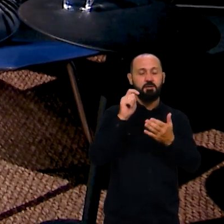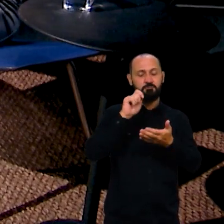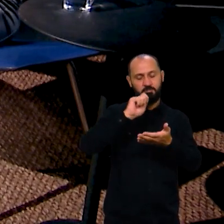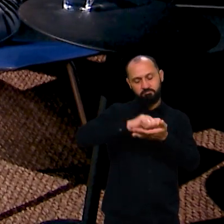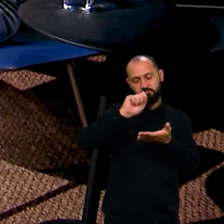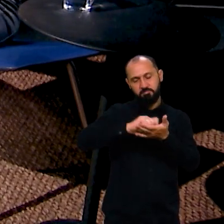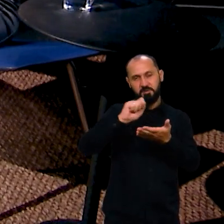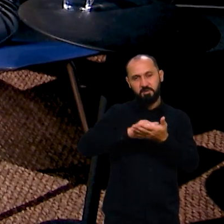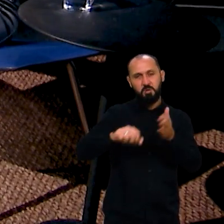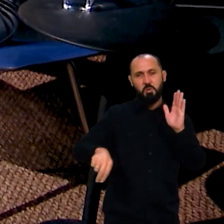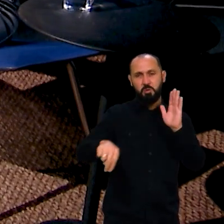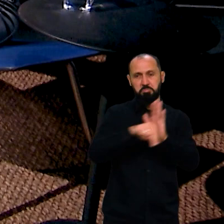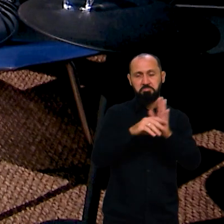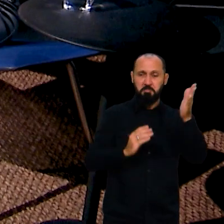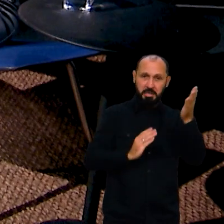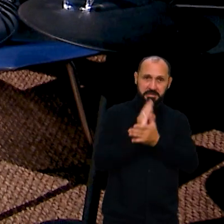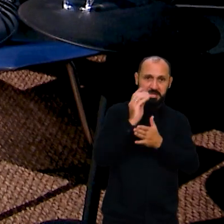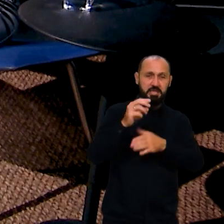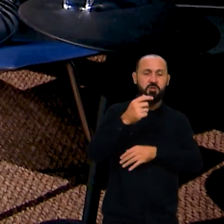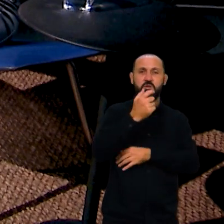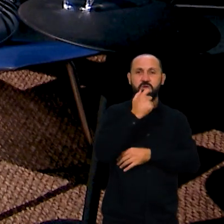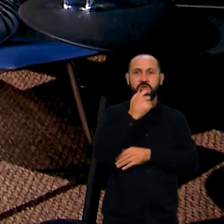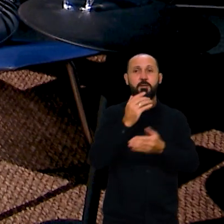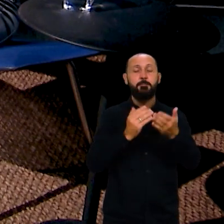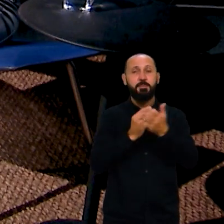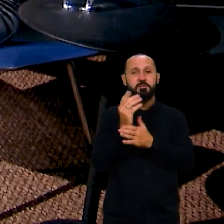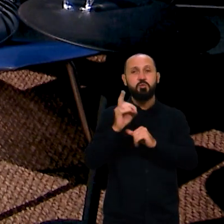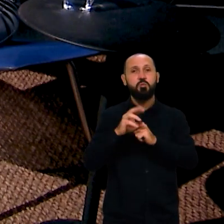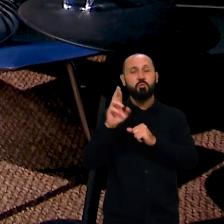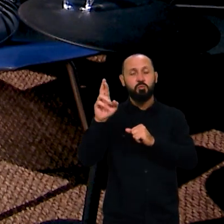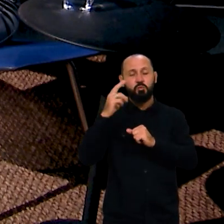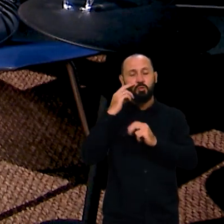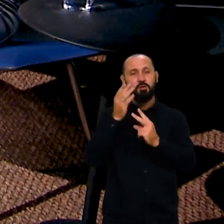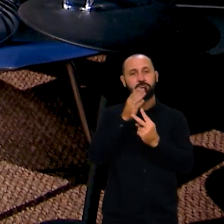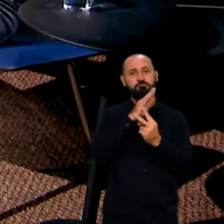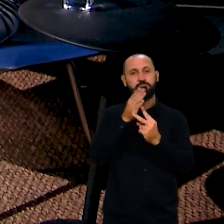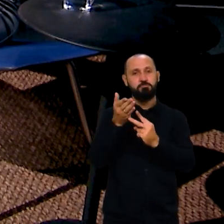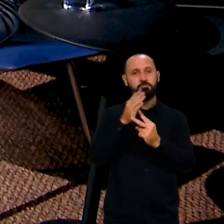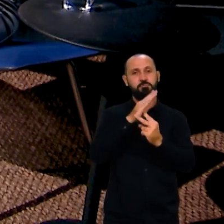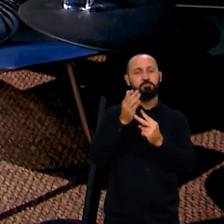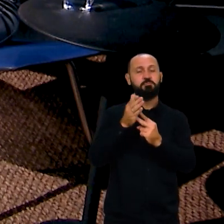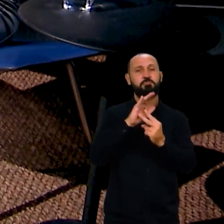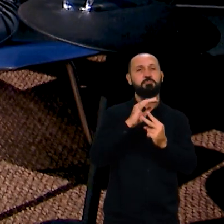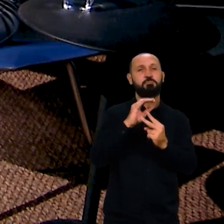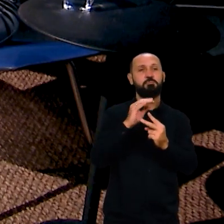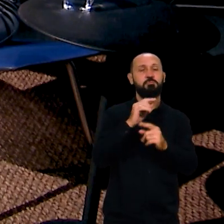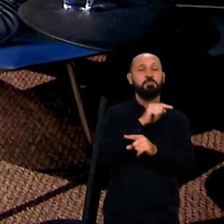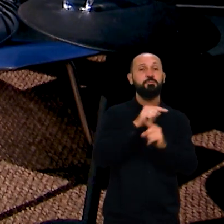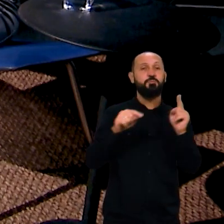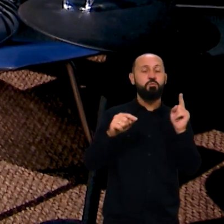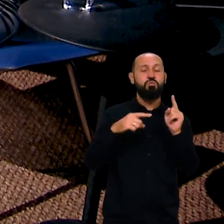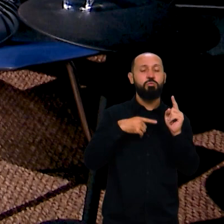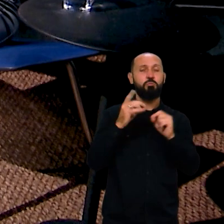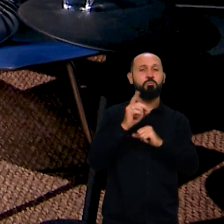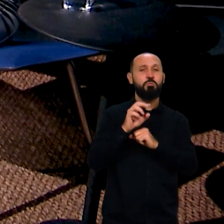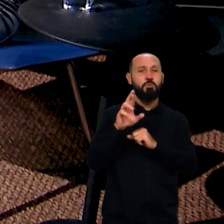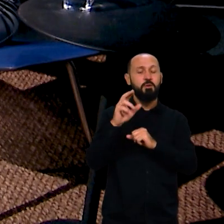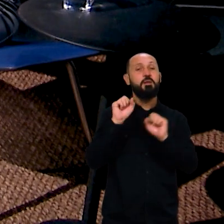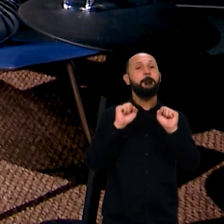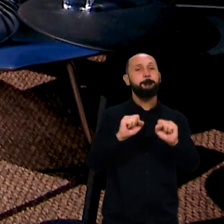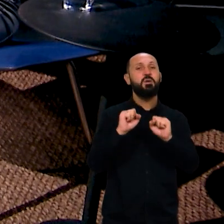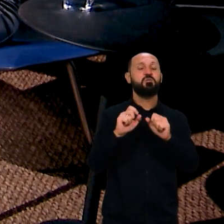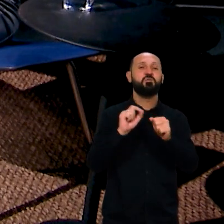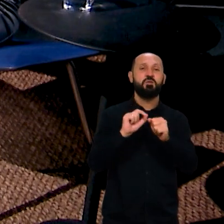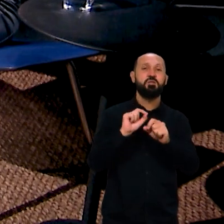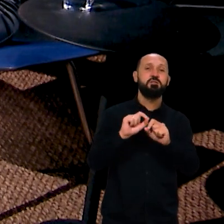de inglês lá, que tal, eu já me qualifiquei para fazer o doutorado sanduíche, num programa que você no meio do seu doutorado você